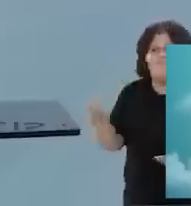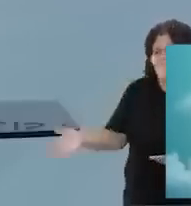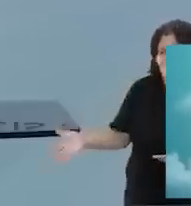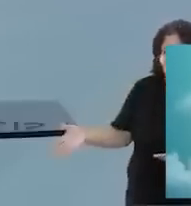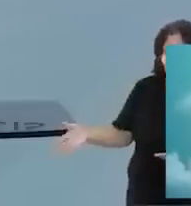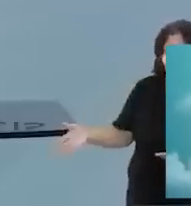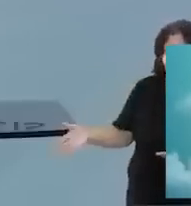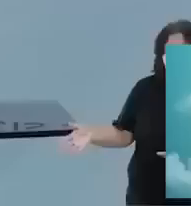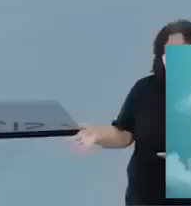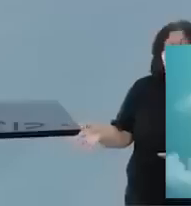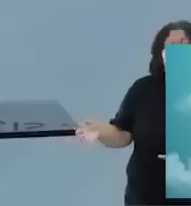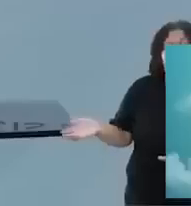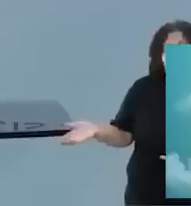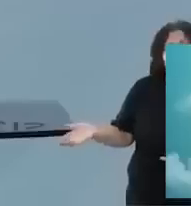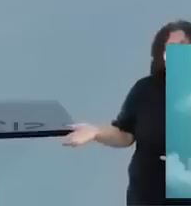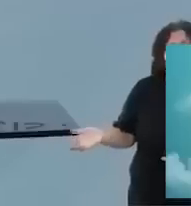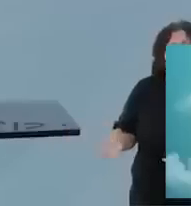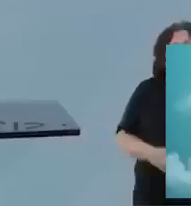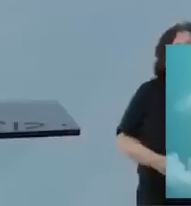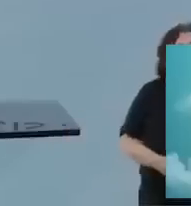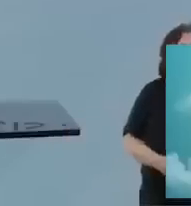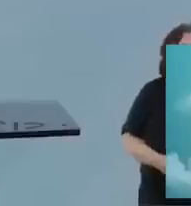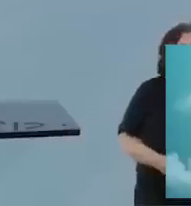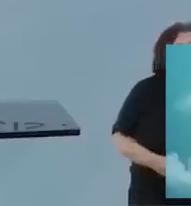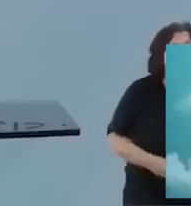tem jeito, é isso.